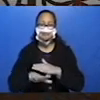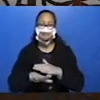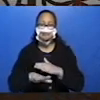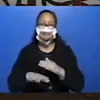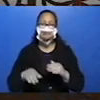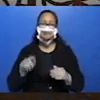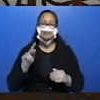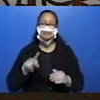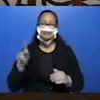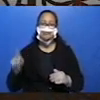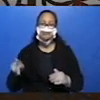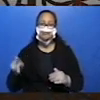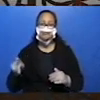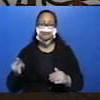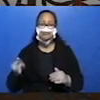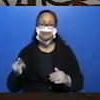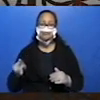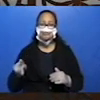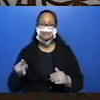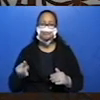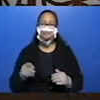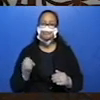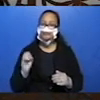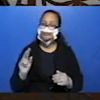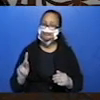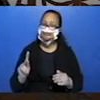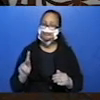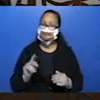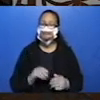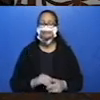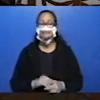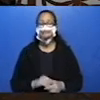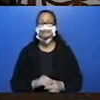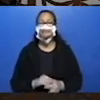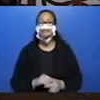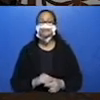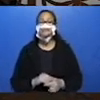professor. Preparados? Vamos lá?